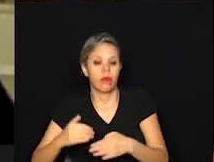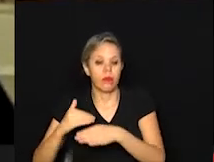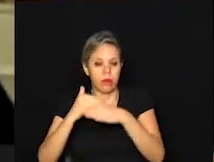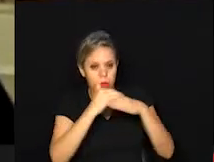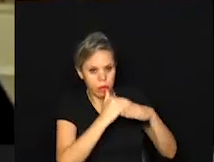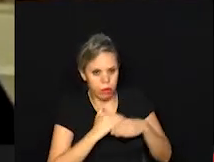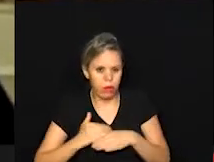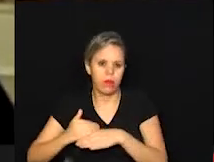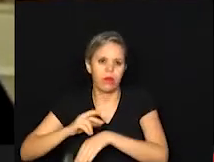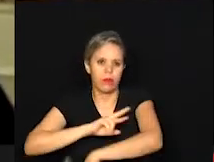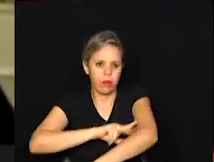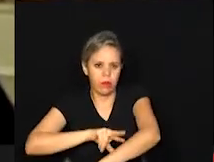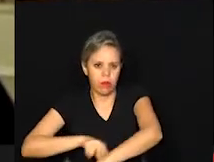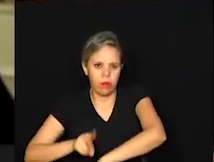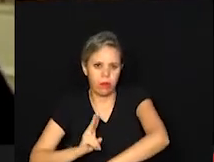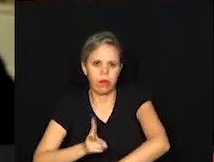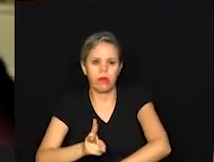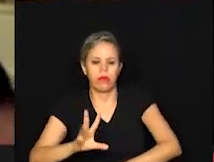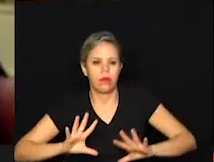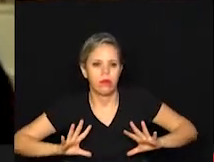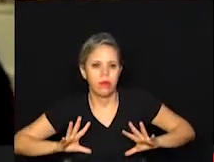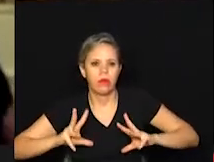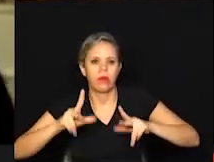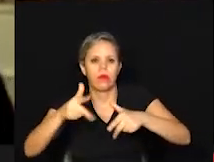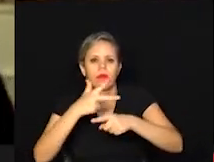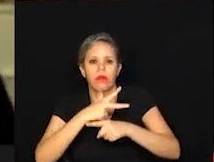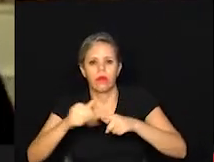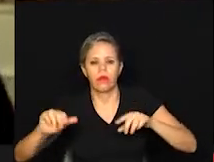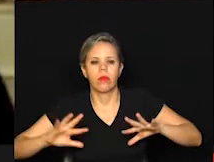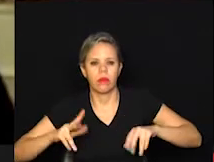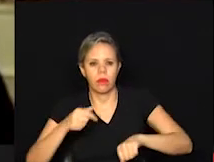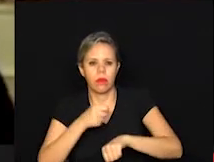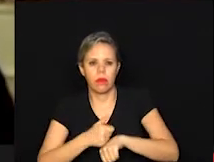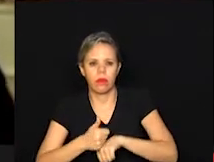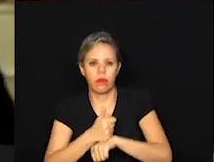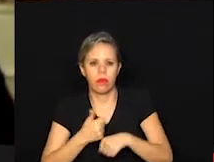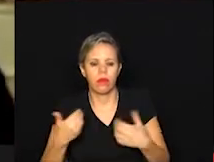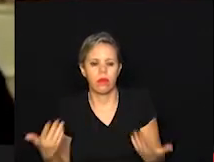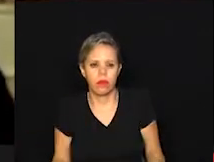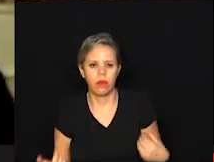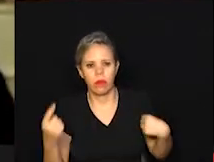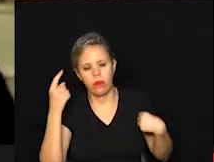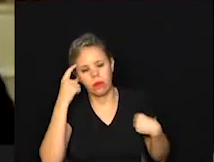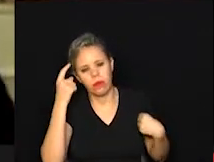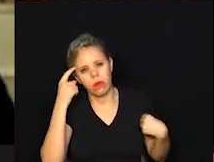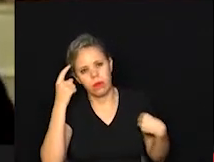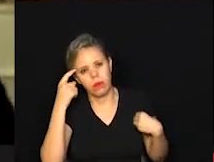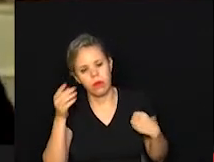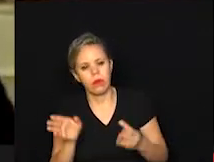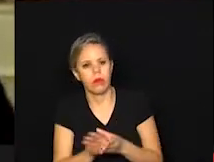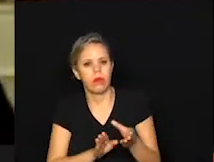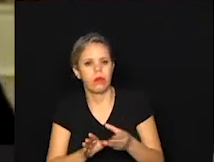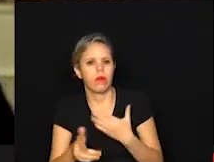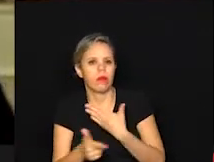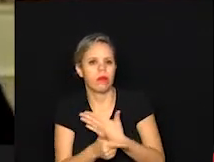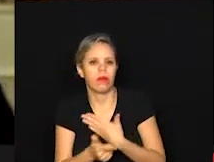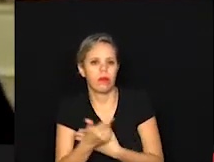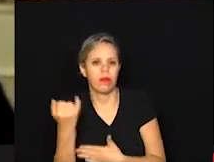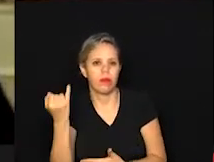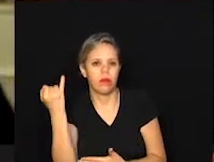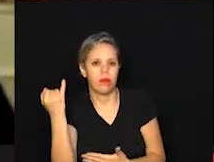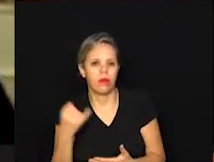racial, ela é permanente de todos, ela perpassa todas as políticas. Então, eu penso que o Conselho tem um papel